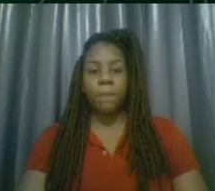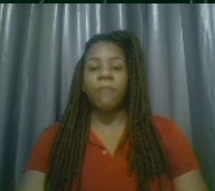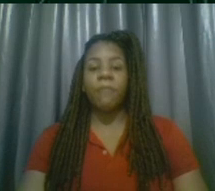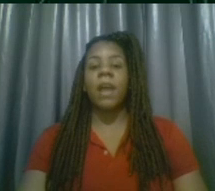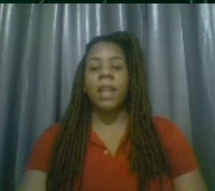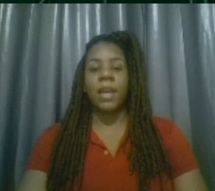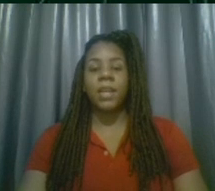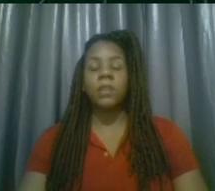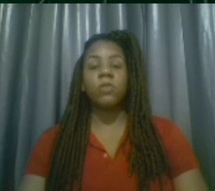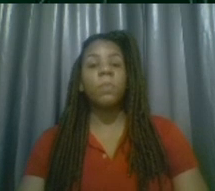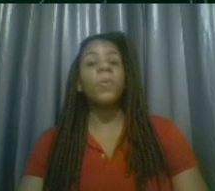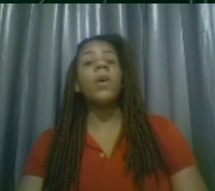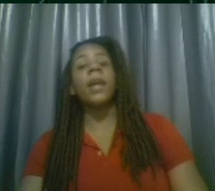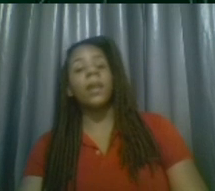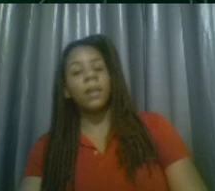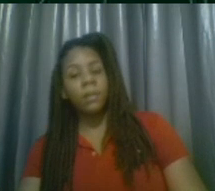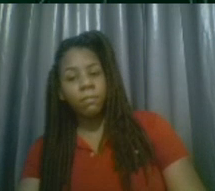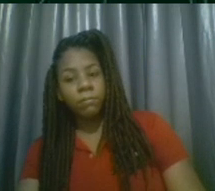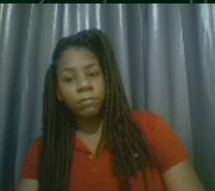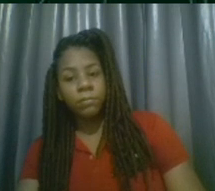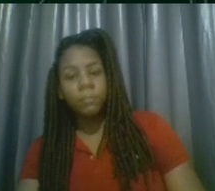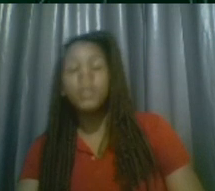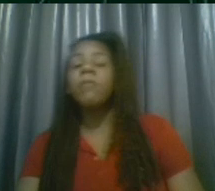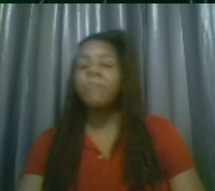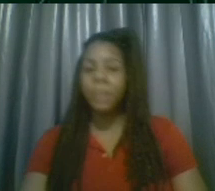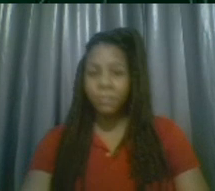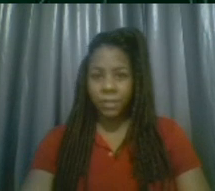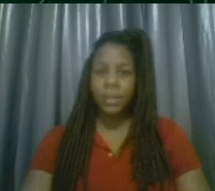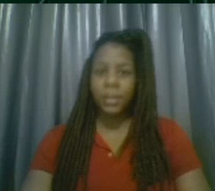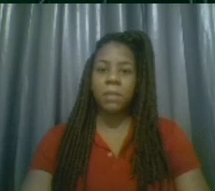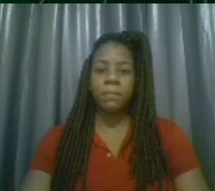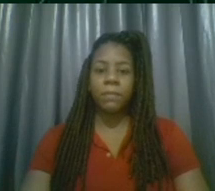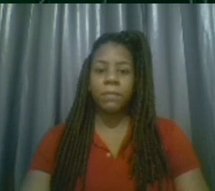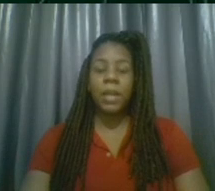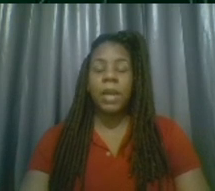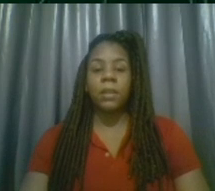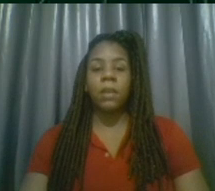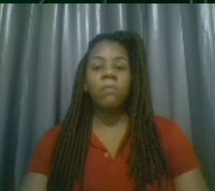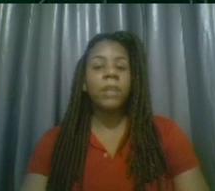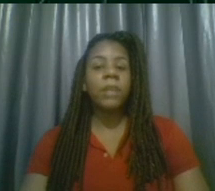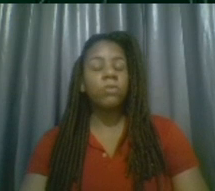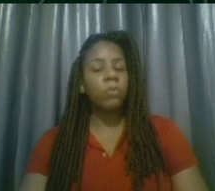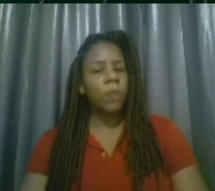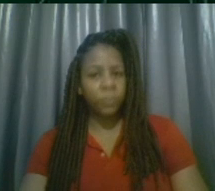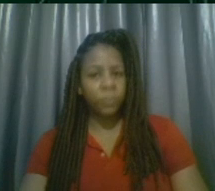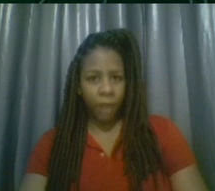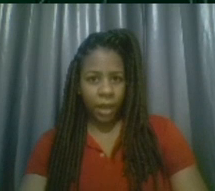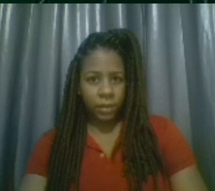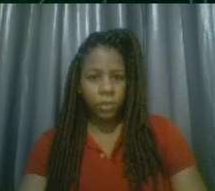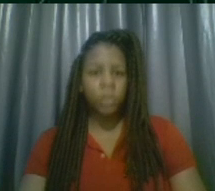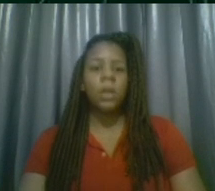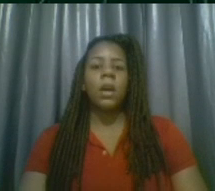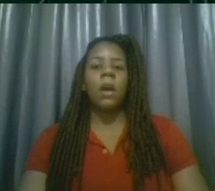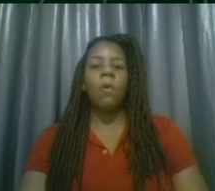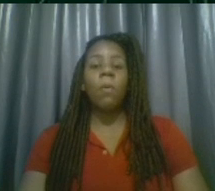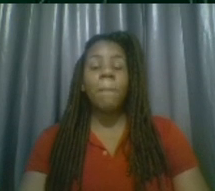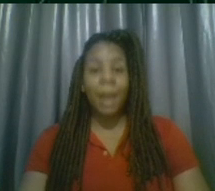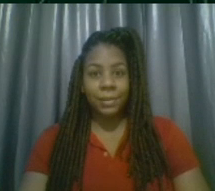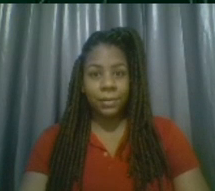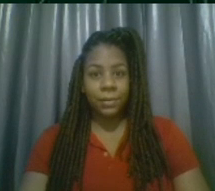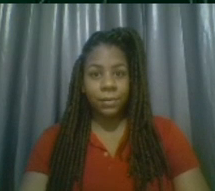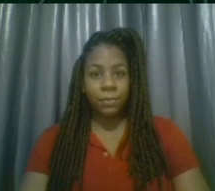que fala isso, porém não vive sem mim. Então, nas duas frases,